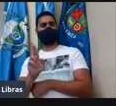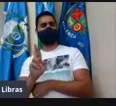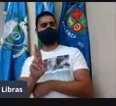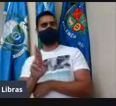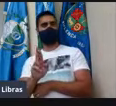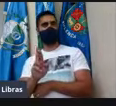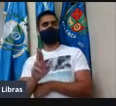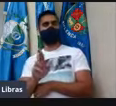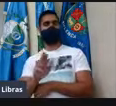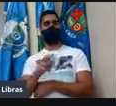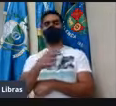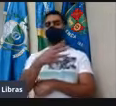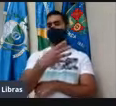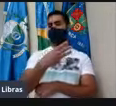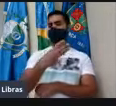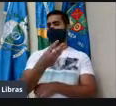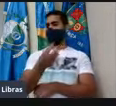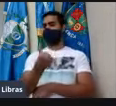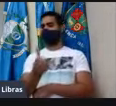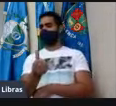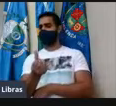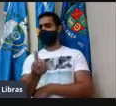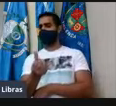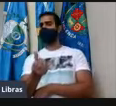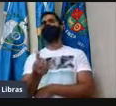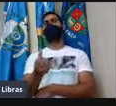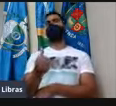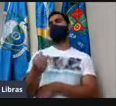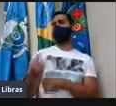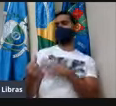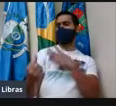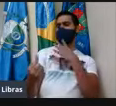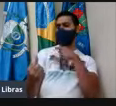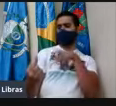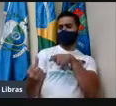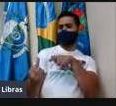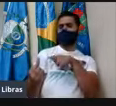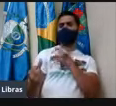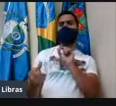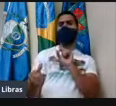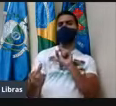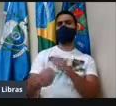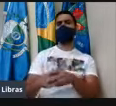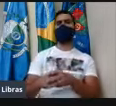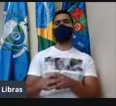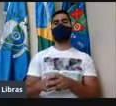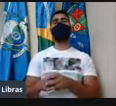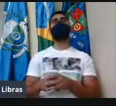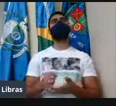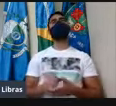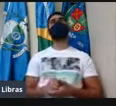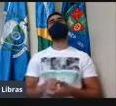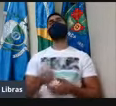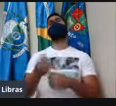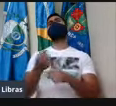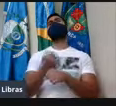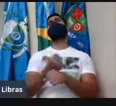Desses 436 milhões, foi identificado que, no exercício